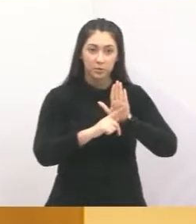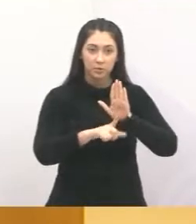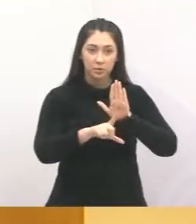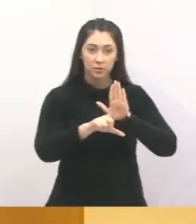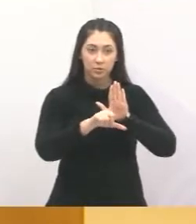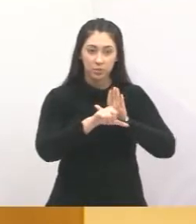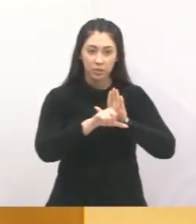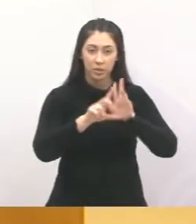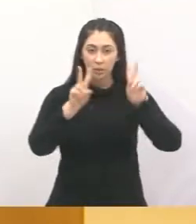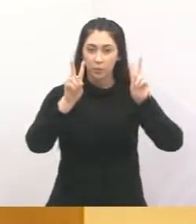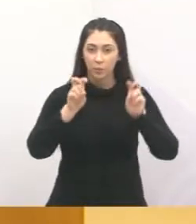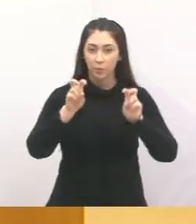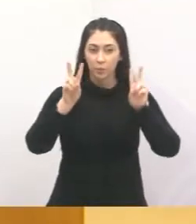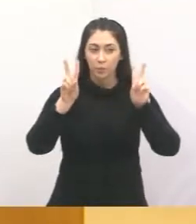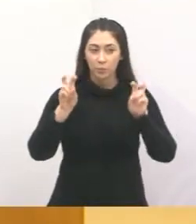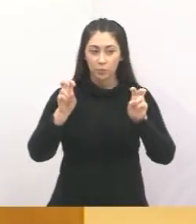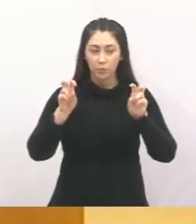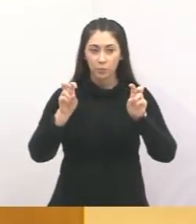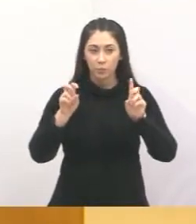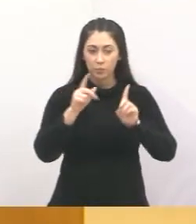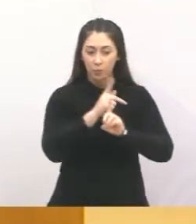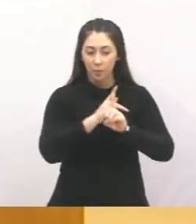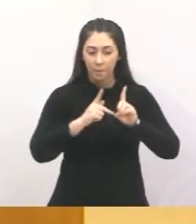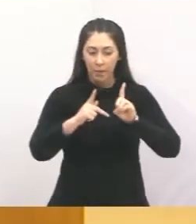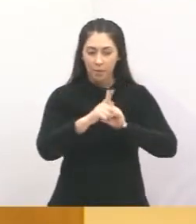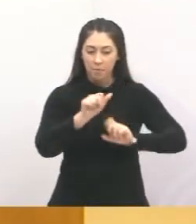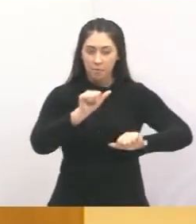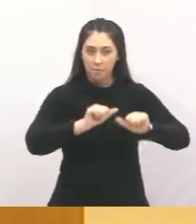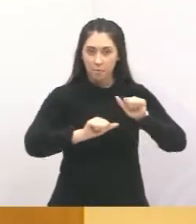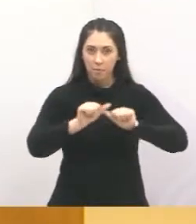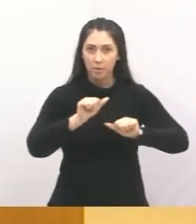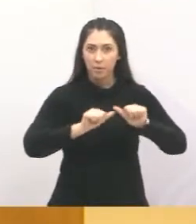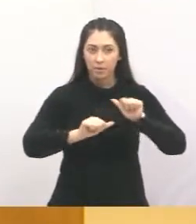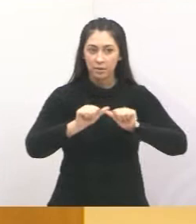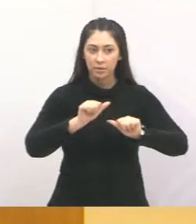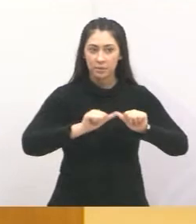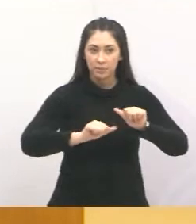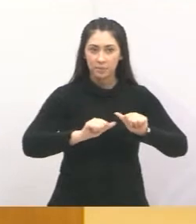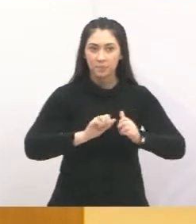leis que fala sobre a questão da reforma da Previdência.